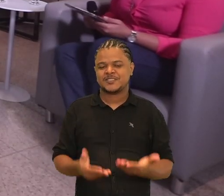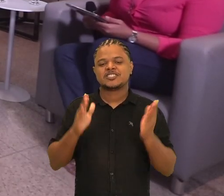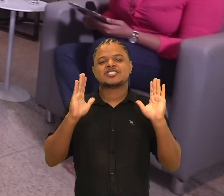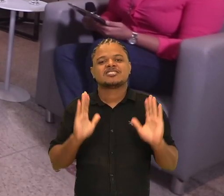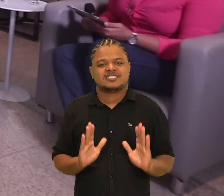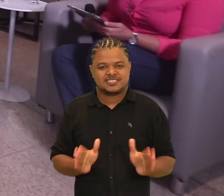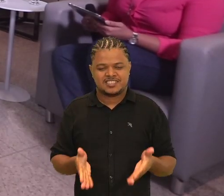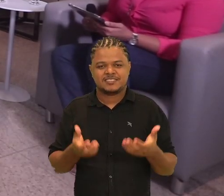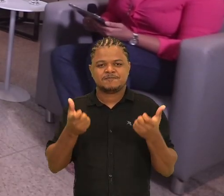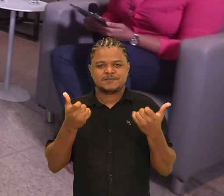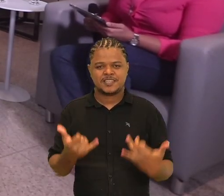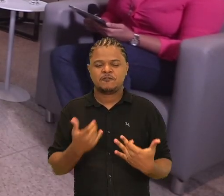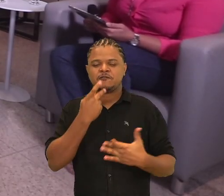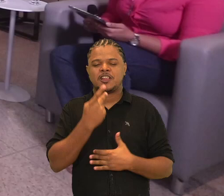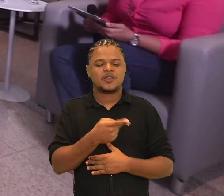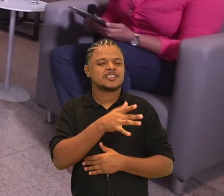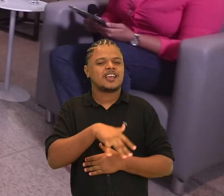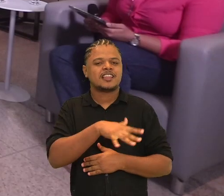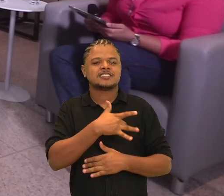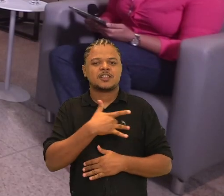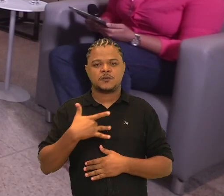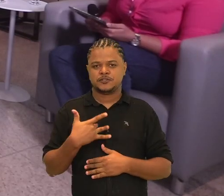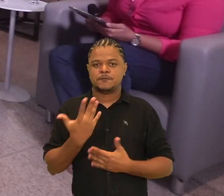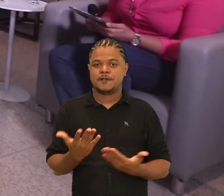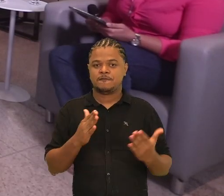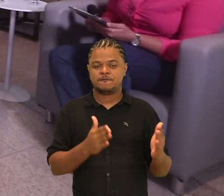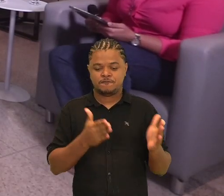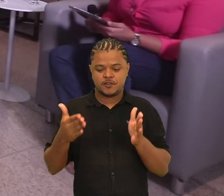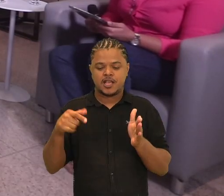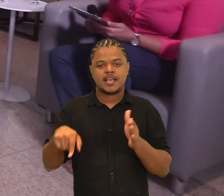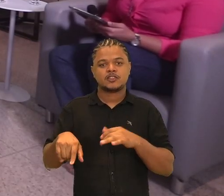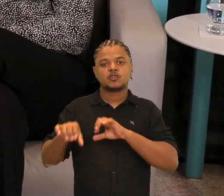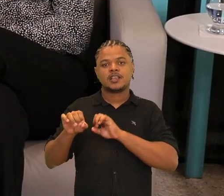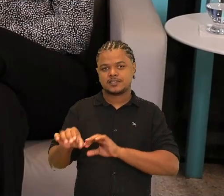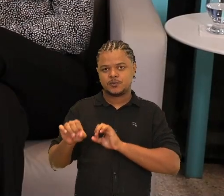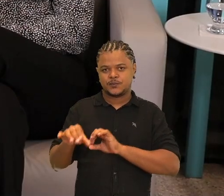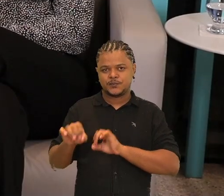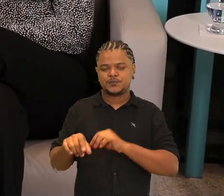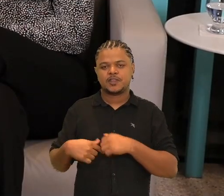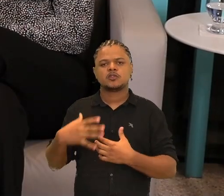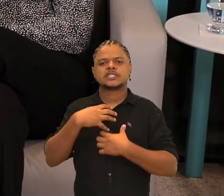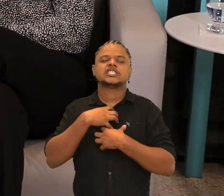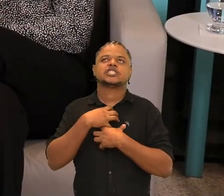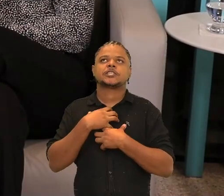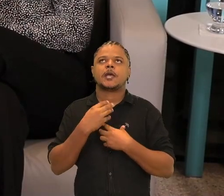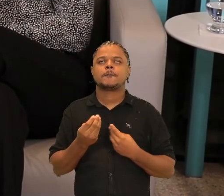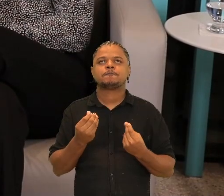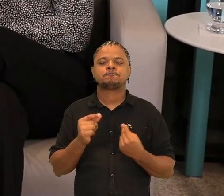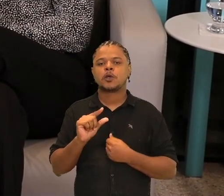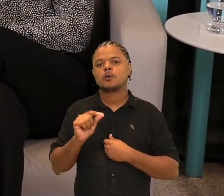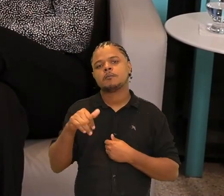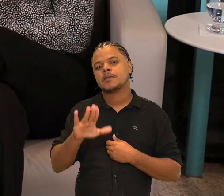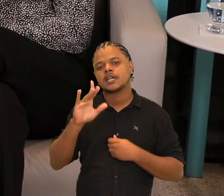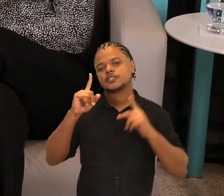a acolhida, tu falou na saúde, né? Já nessa parte da educação, né, eu senti um pouco mais